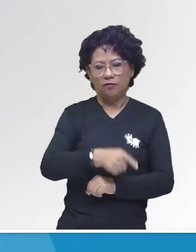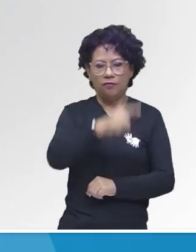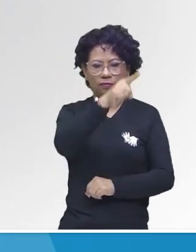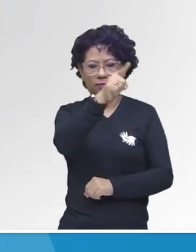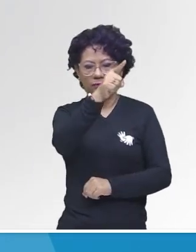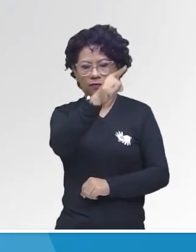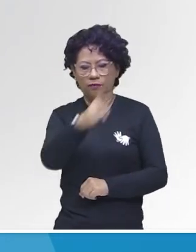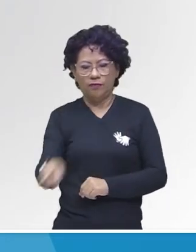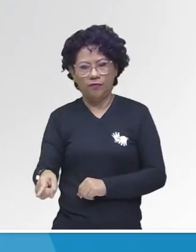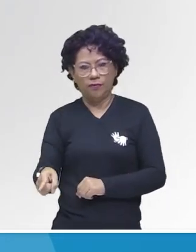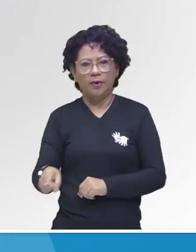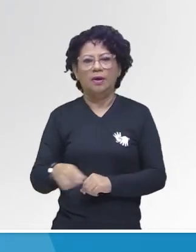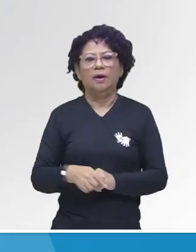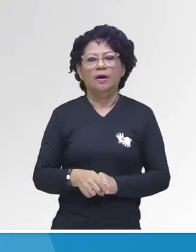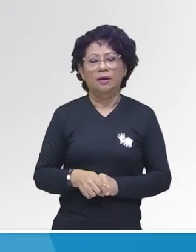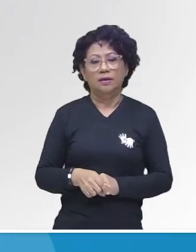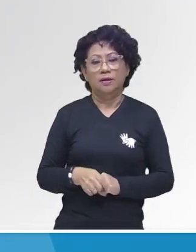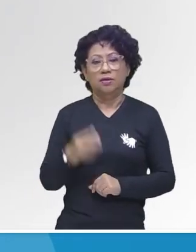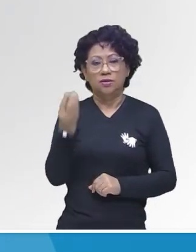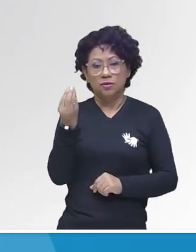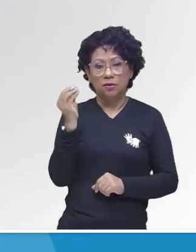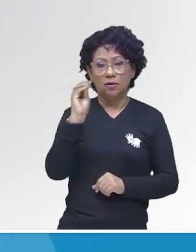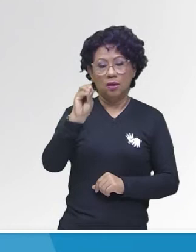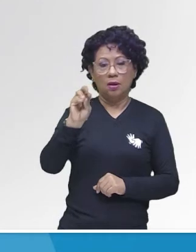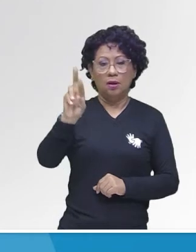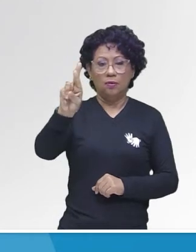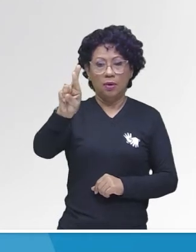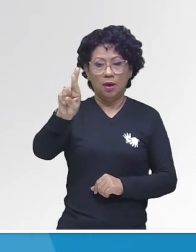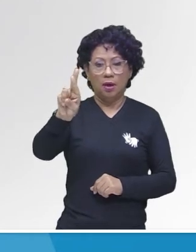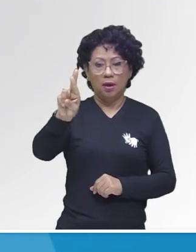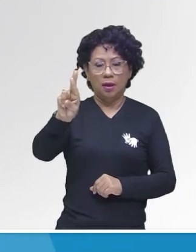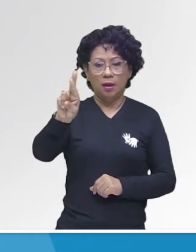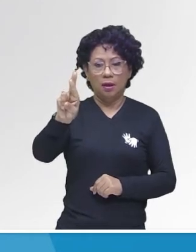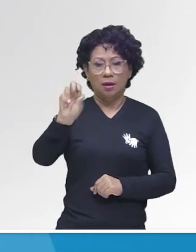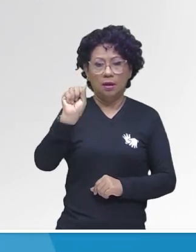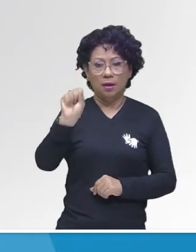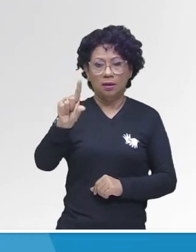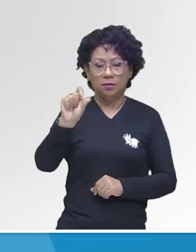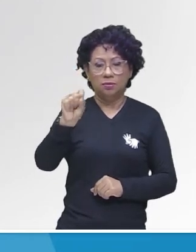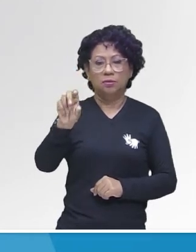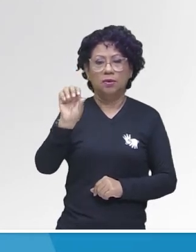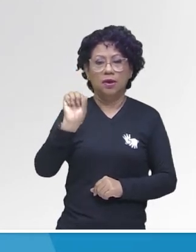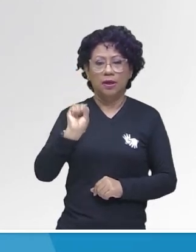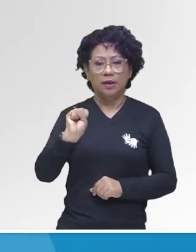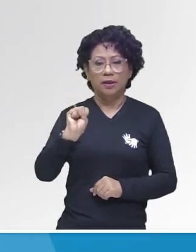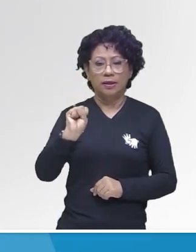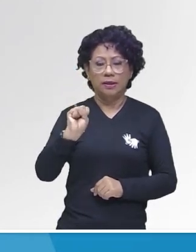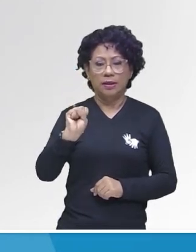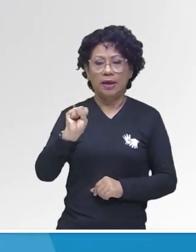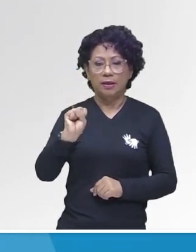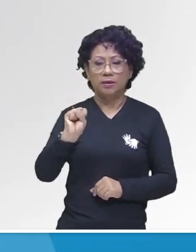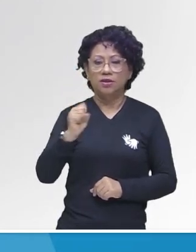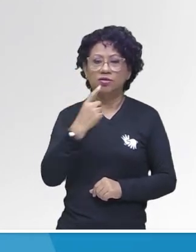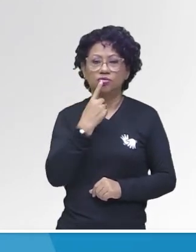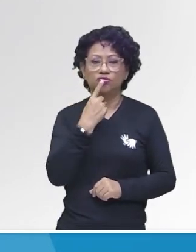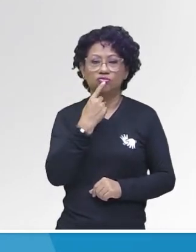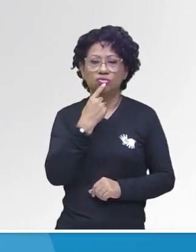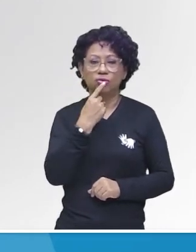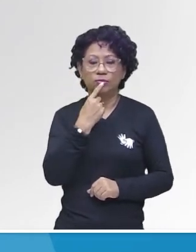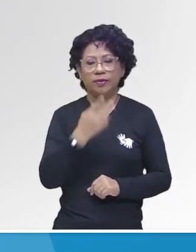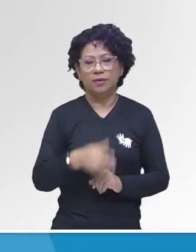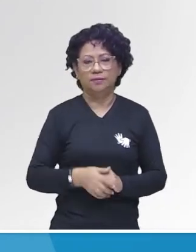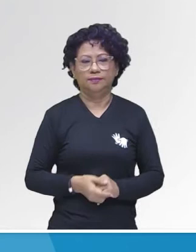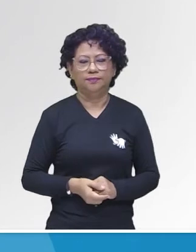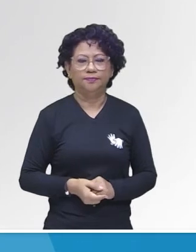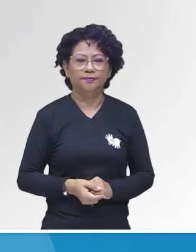uma reta S em vermelho. Tá? Reforço aqui para vocês, tá? Que esse S, embora não pareça, ele é um